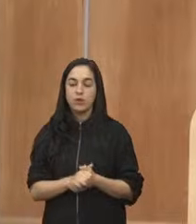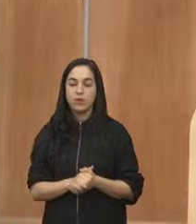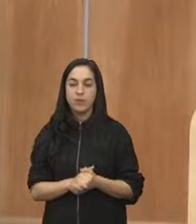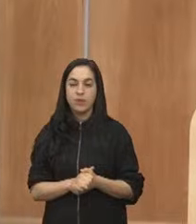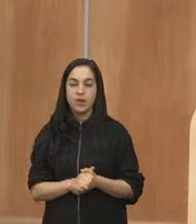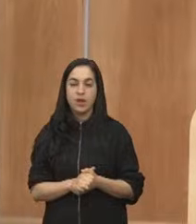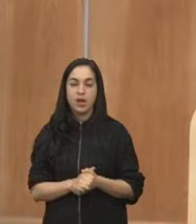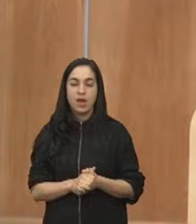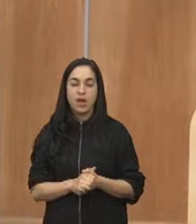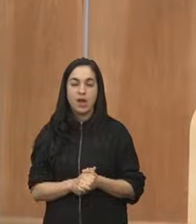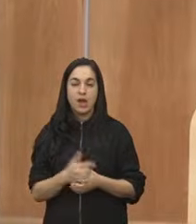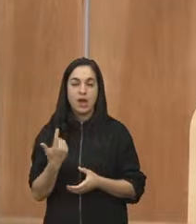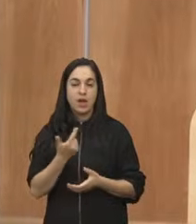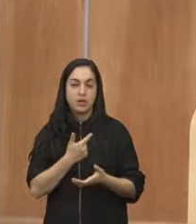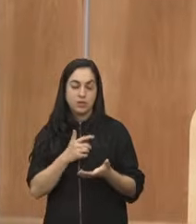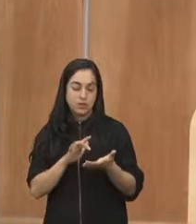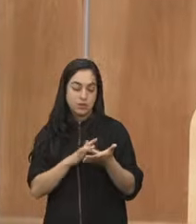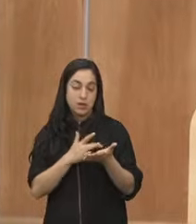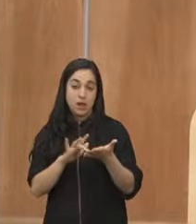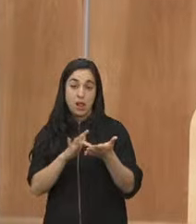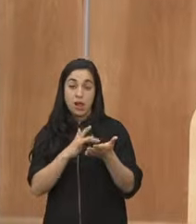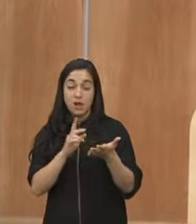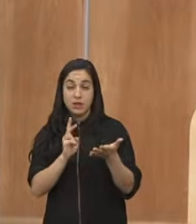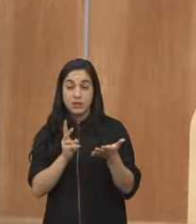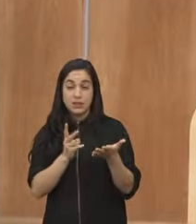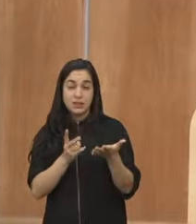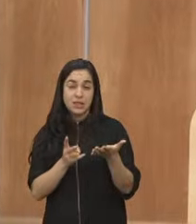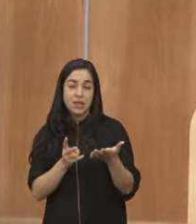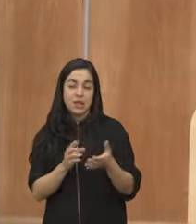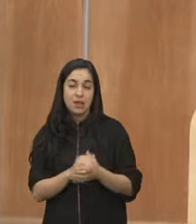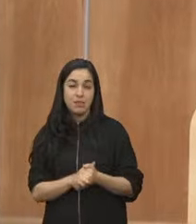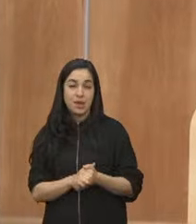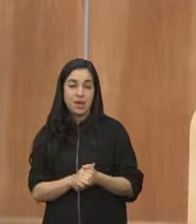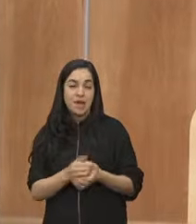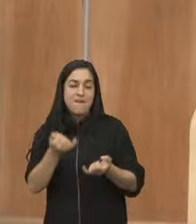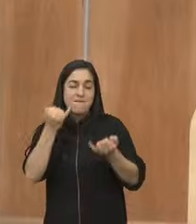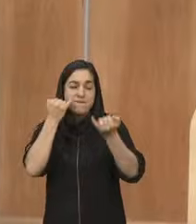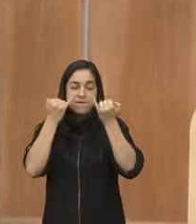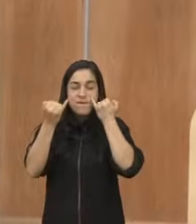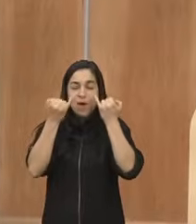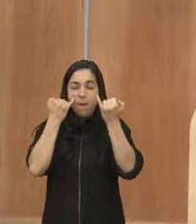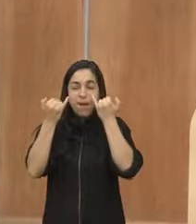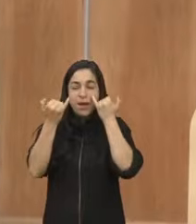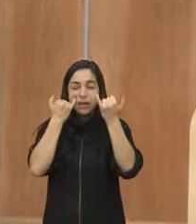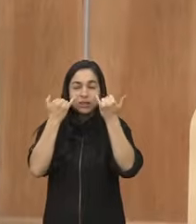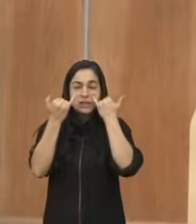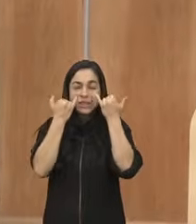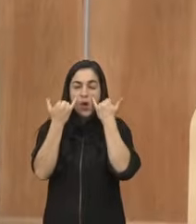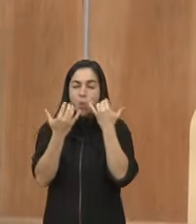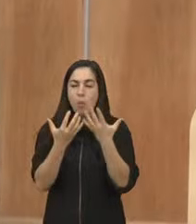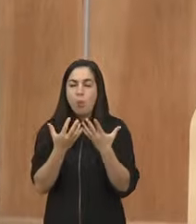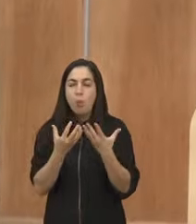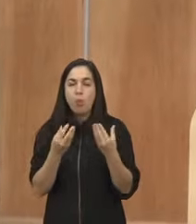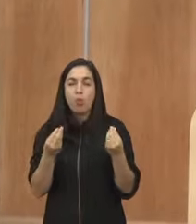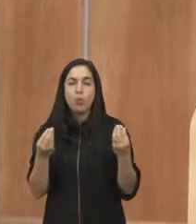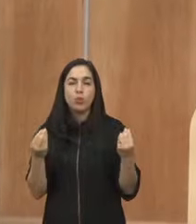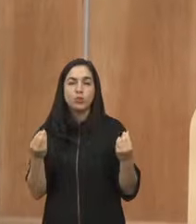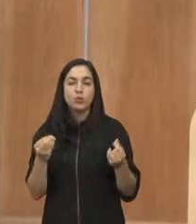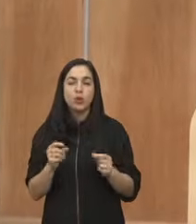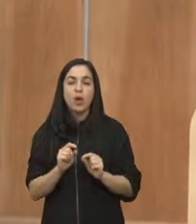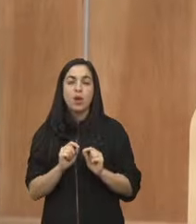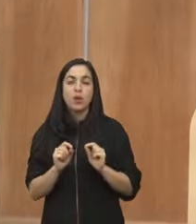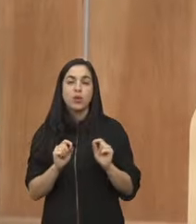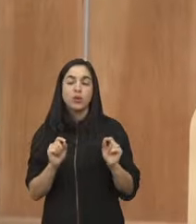gente está com o celular na mão a todo instante, recebendo um volume imenso de informações, que é